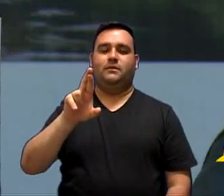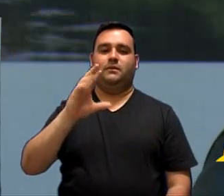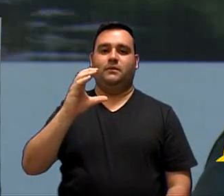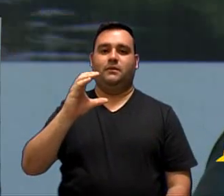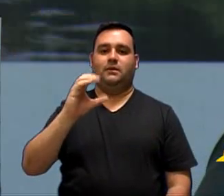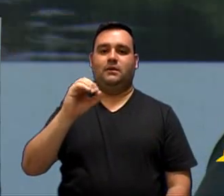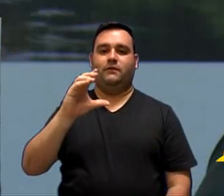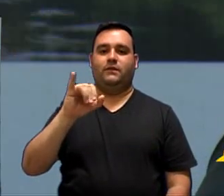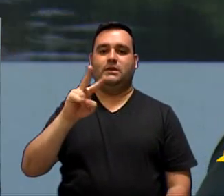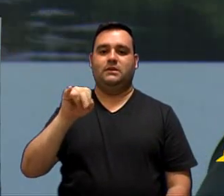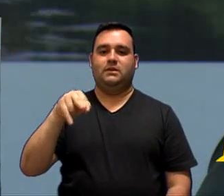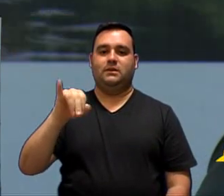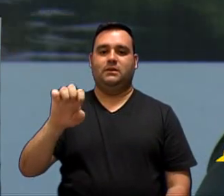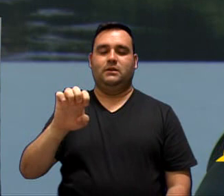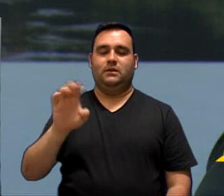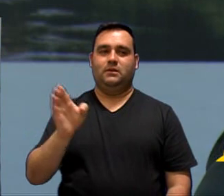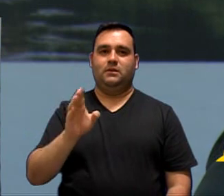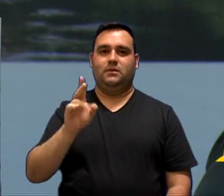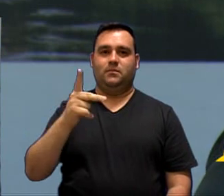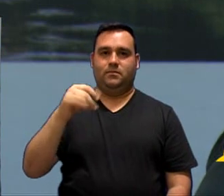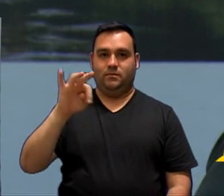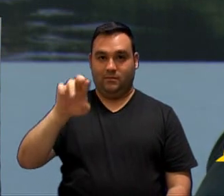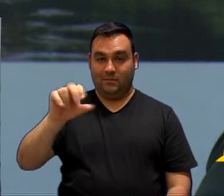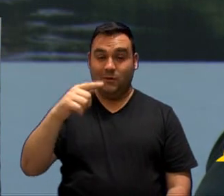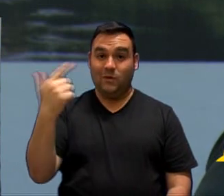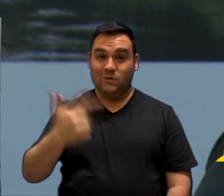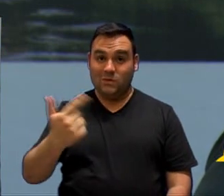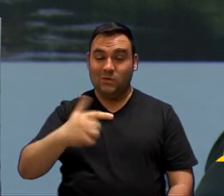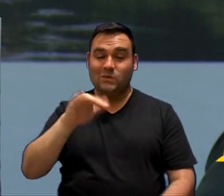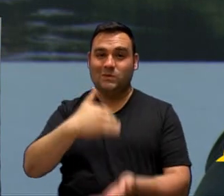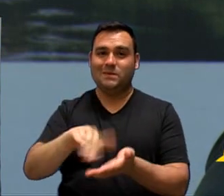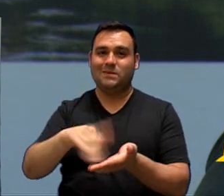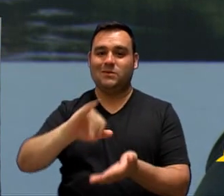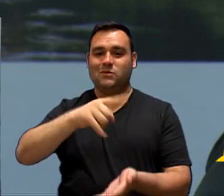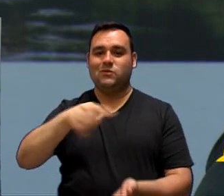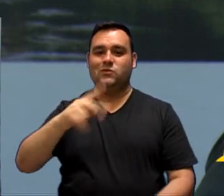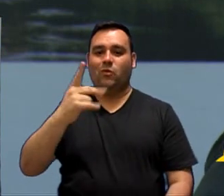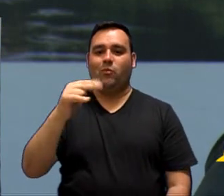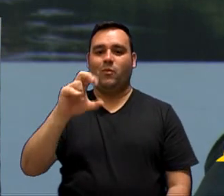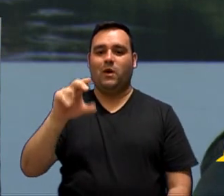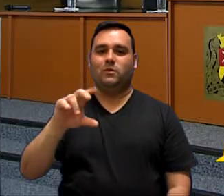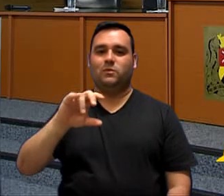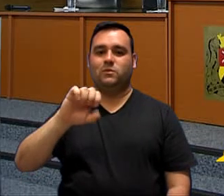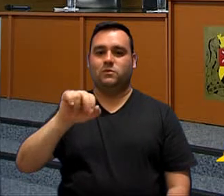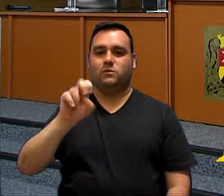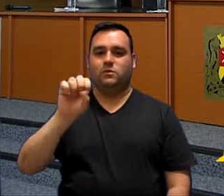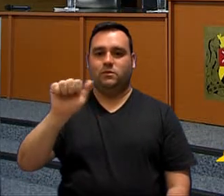Léo Vitor Cavacini Pinto, e do segundo secretário, João Paulo Souza.